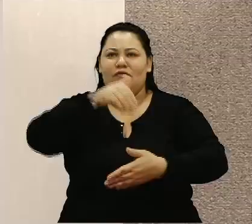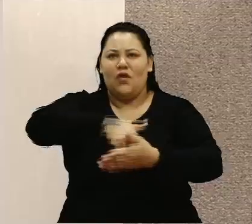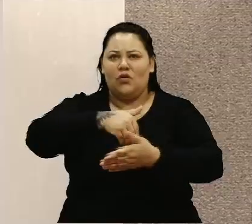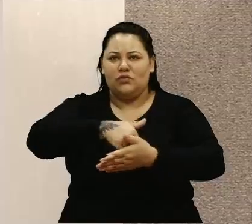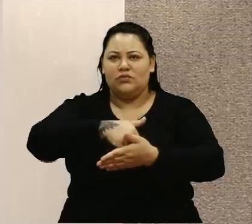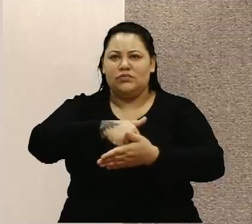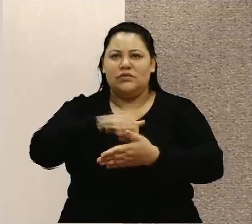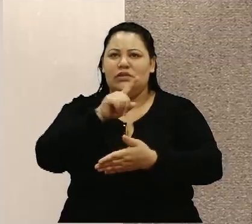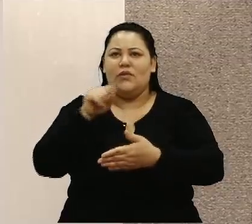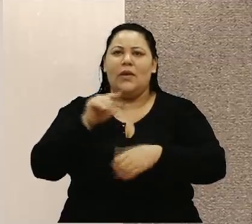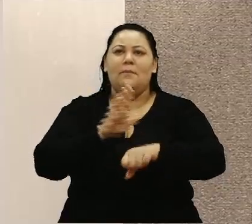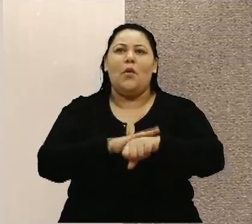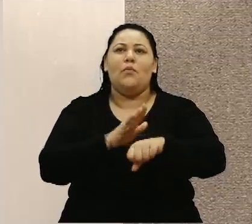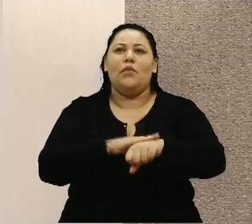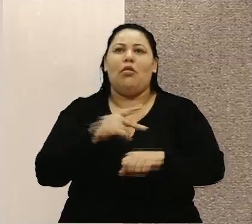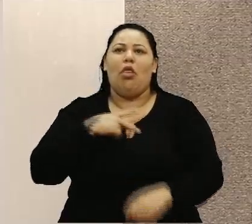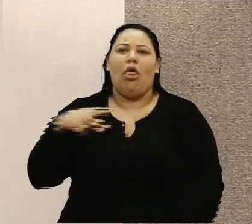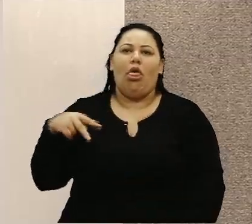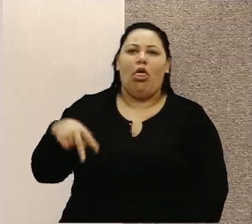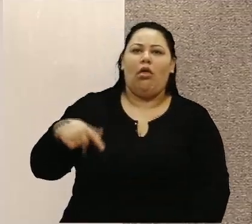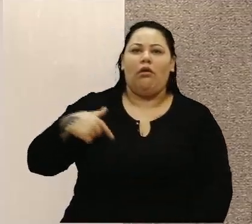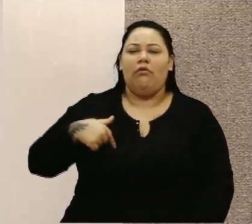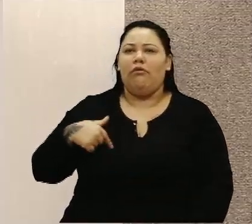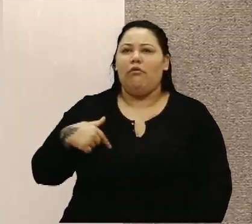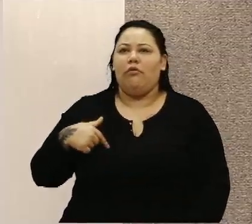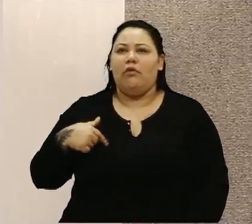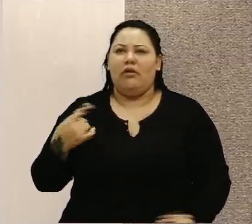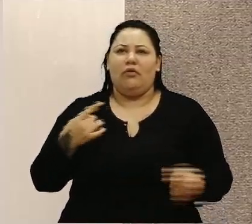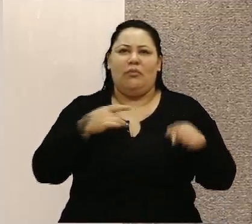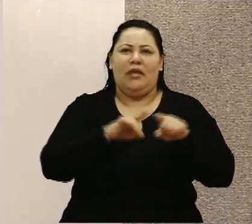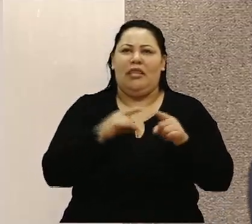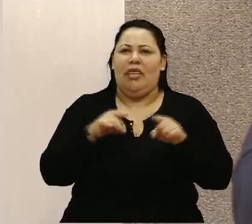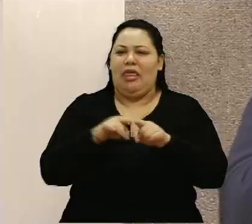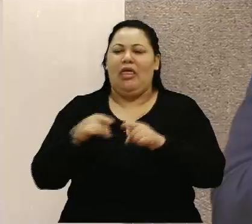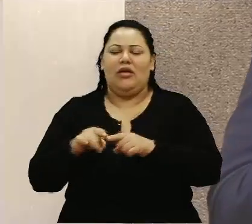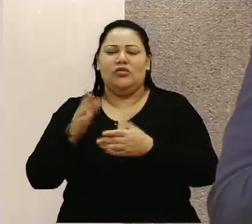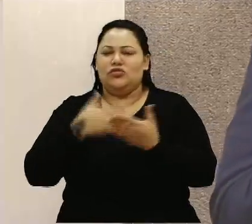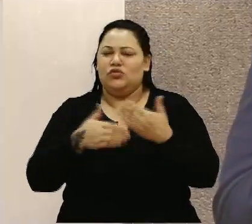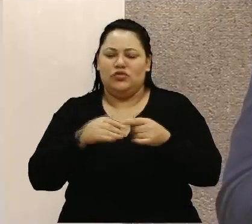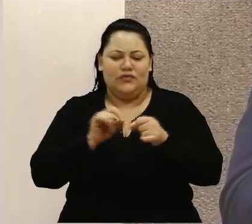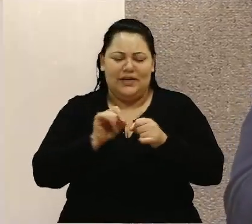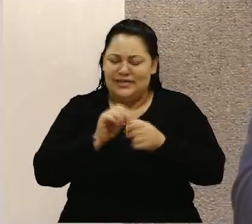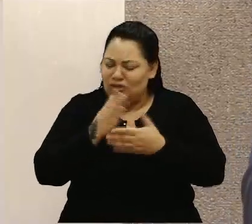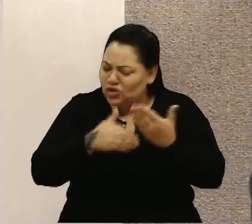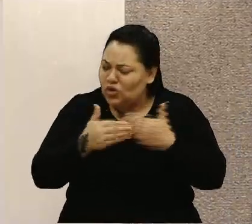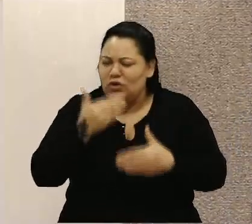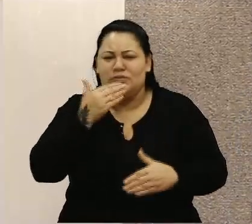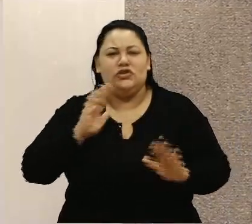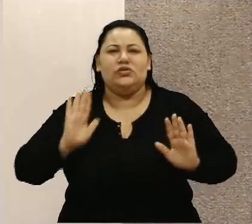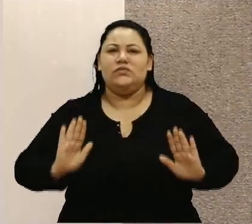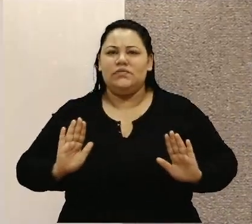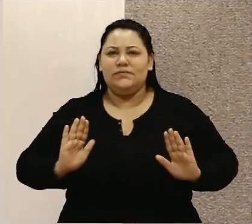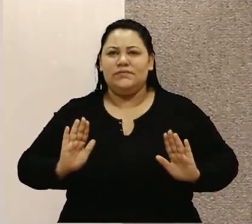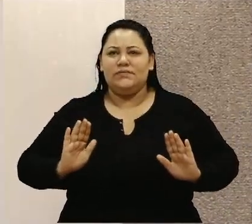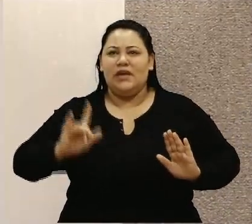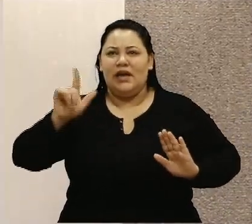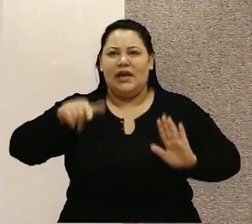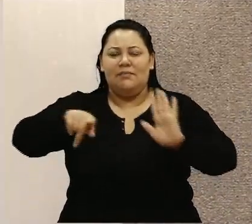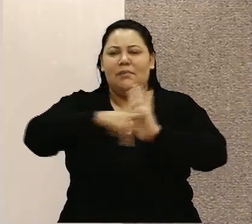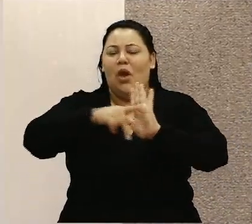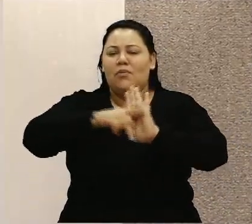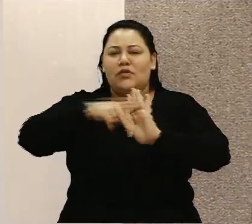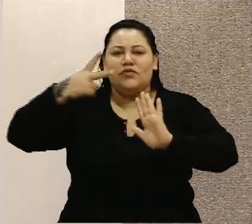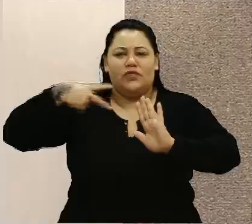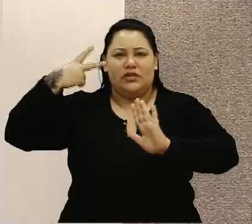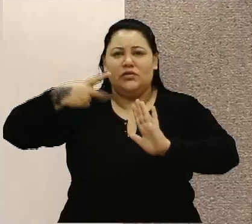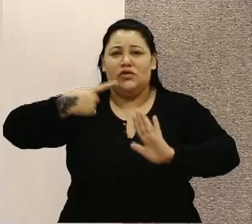que não é momento de ninguém vir dizer votarei favorável, sou parceiro, isso todo mundo faz em todos os pedidos. É uma prerrogativa do vereador, faz parte da